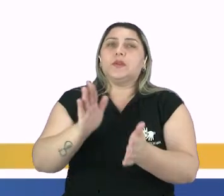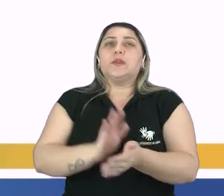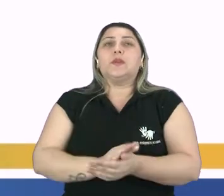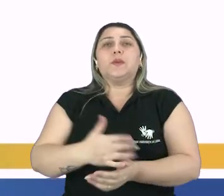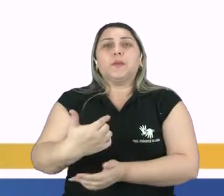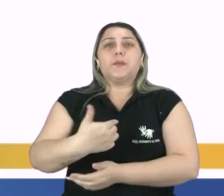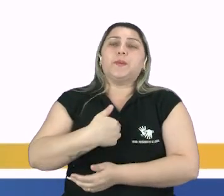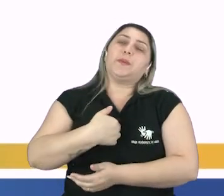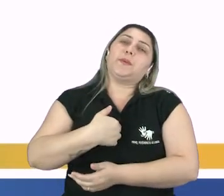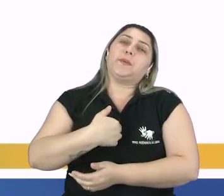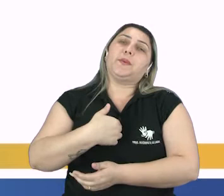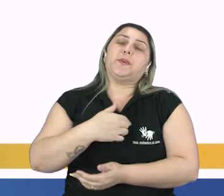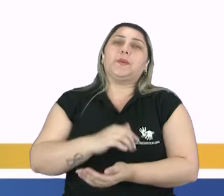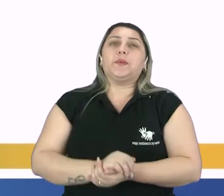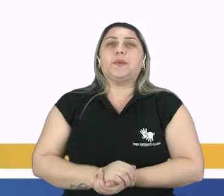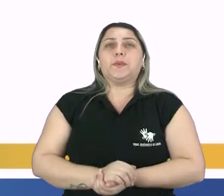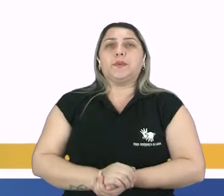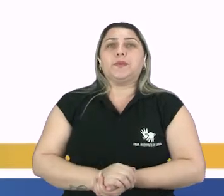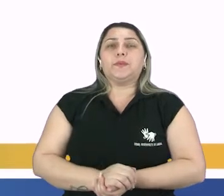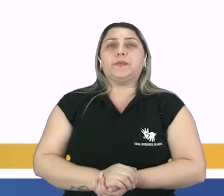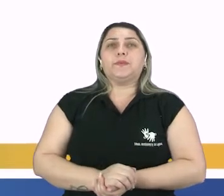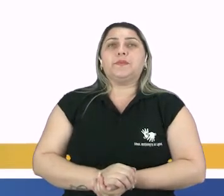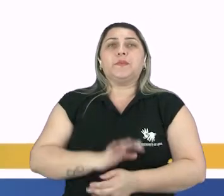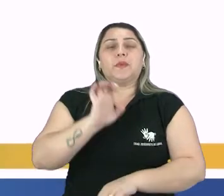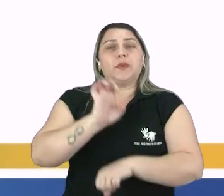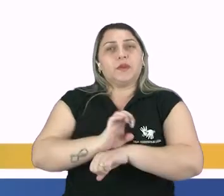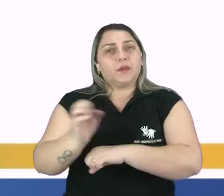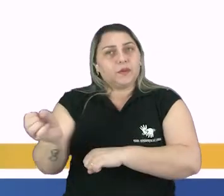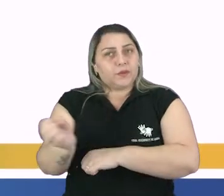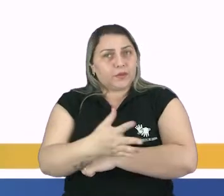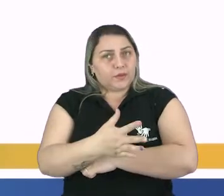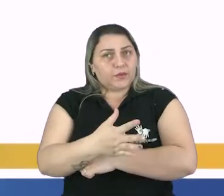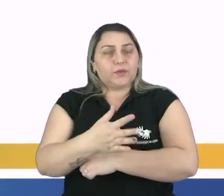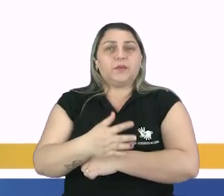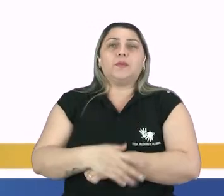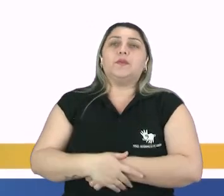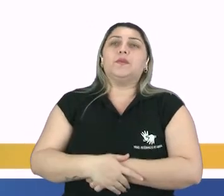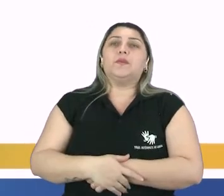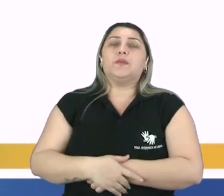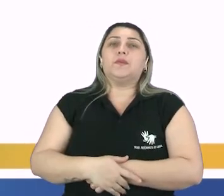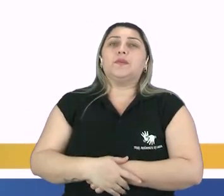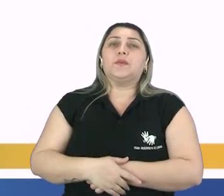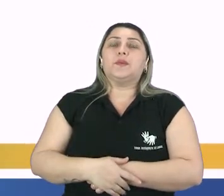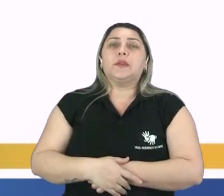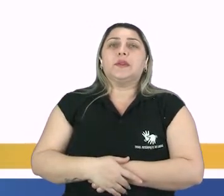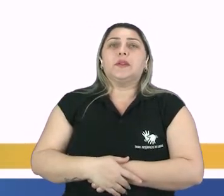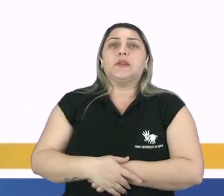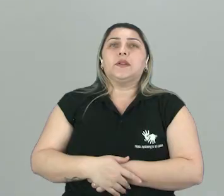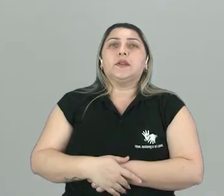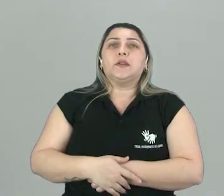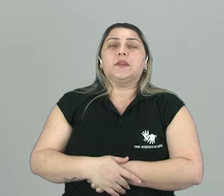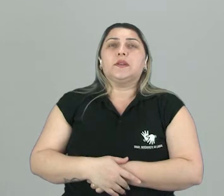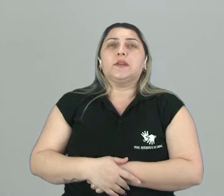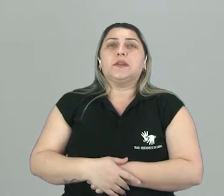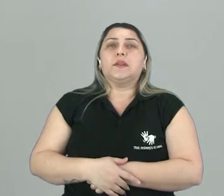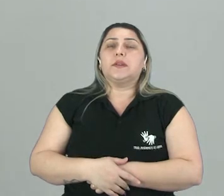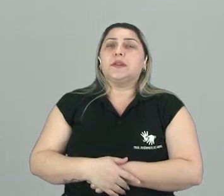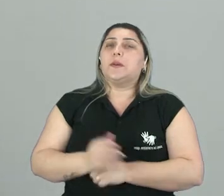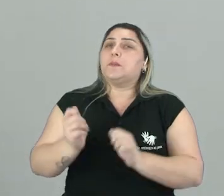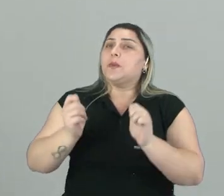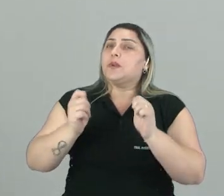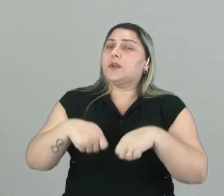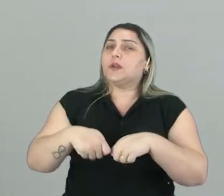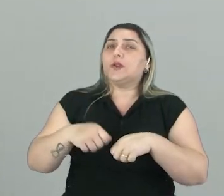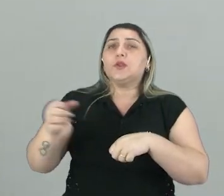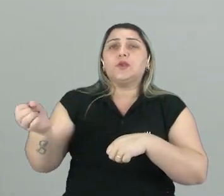Getúlio Vargas estabeleceu o Estado Novo, onde ele ficou no poder sem a